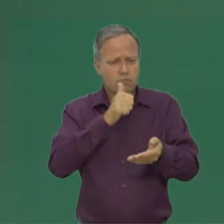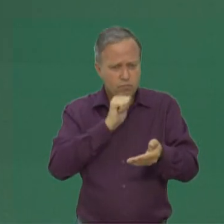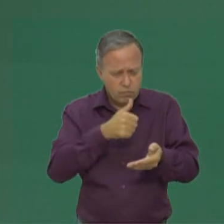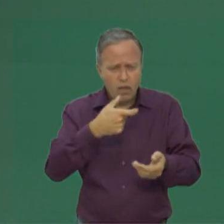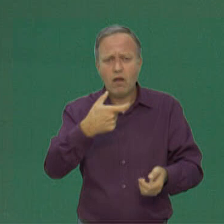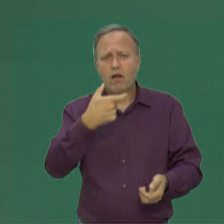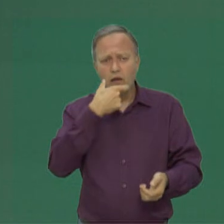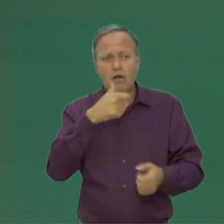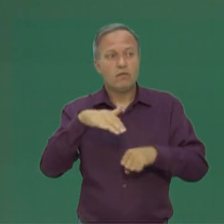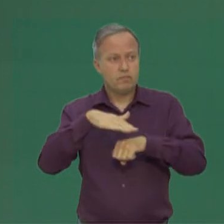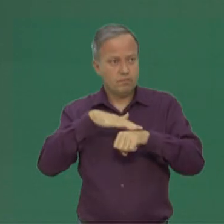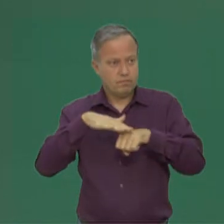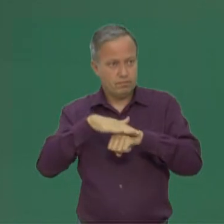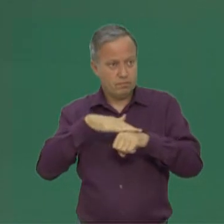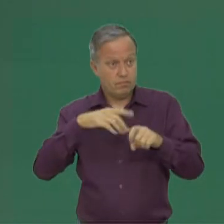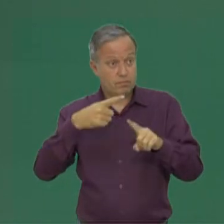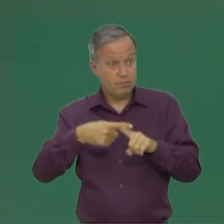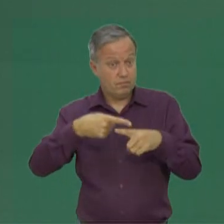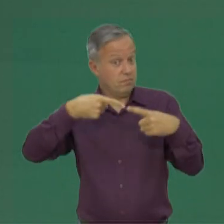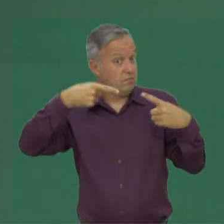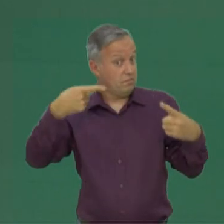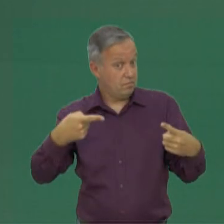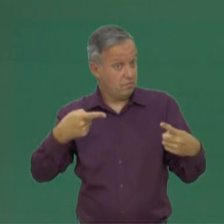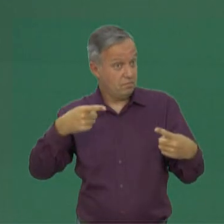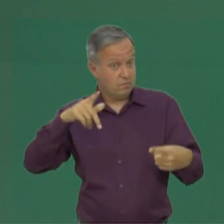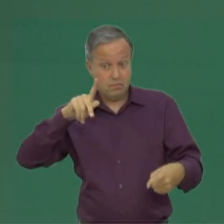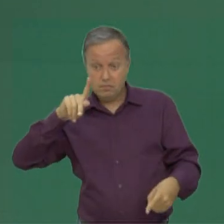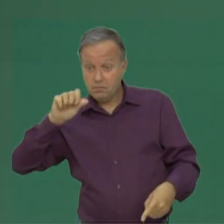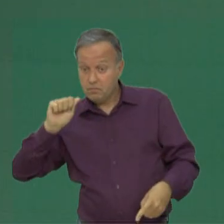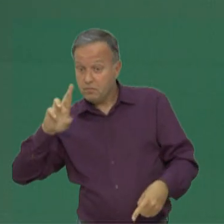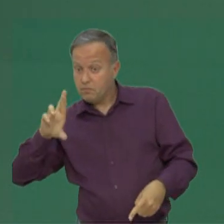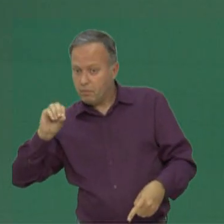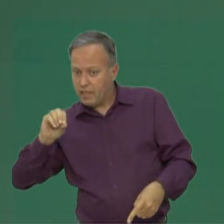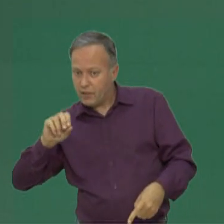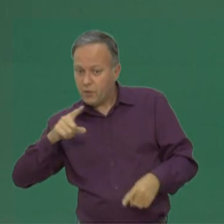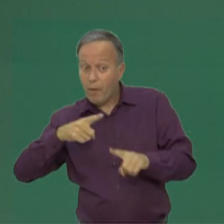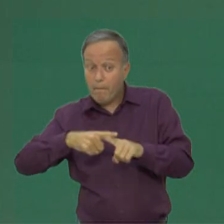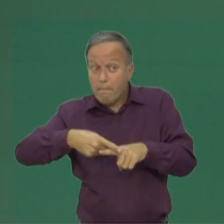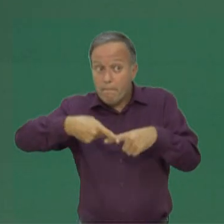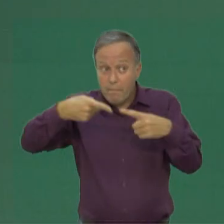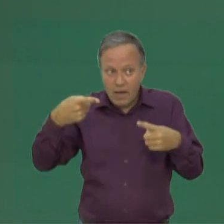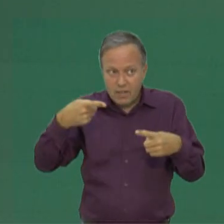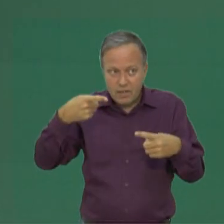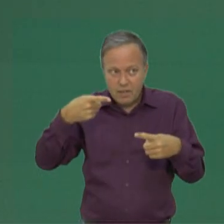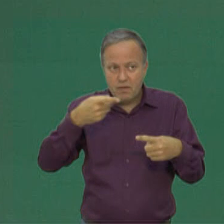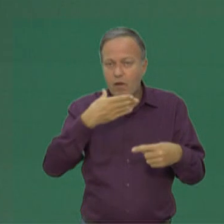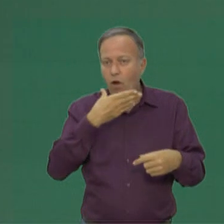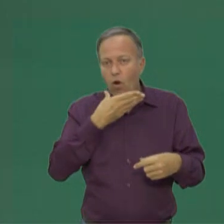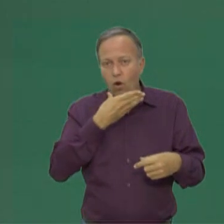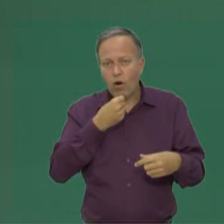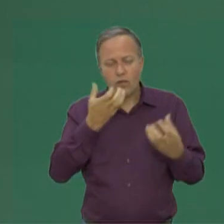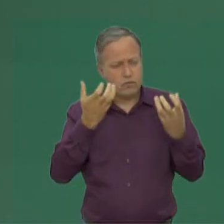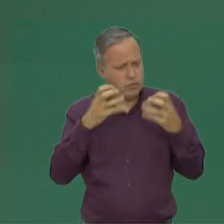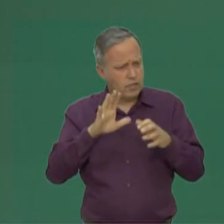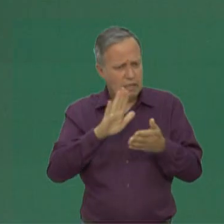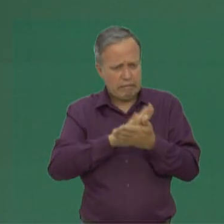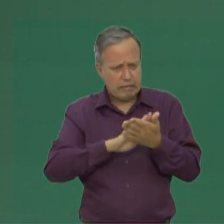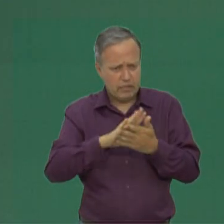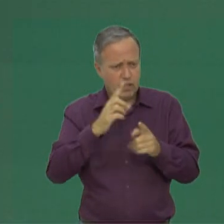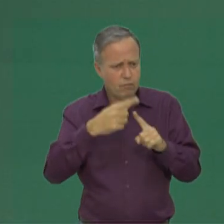e conversas, mas o velho é um homem sem vício.